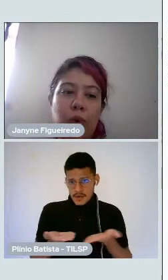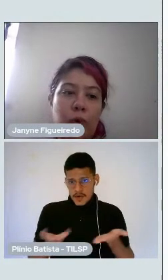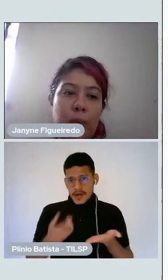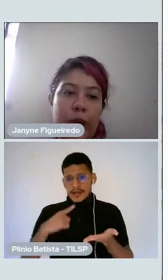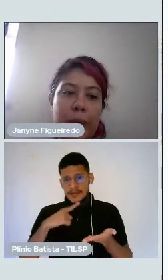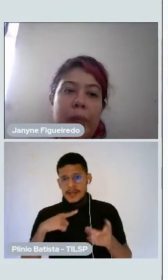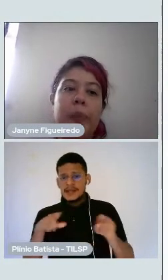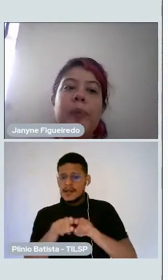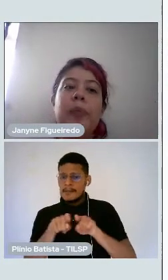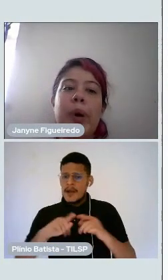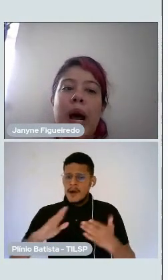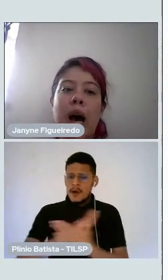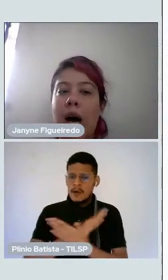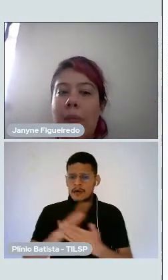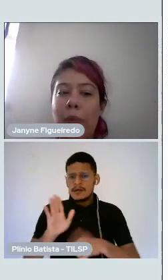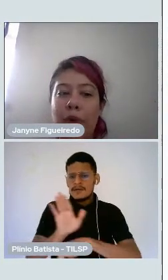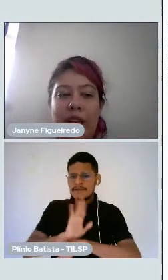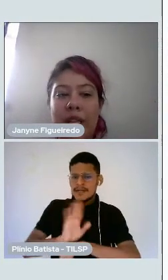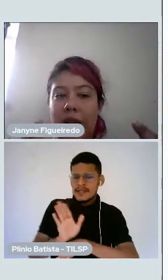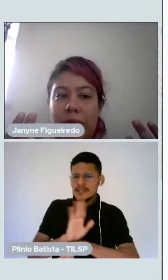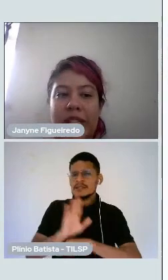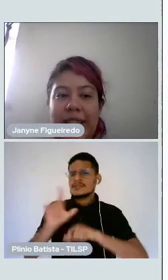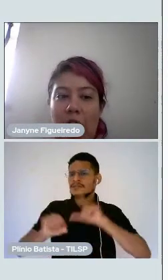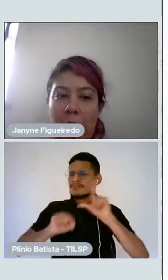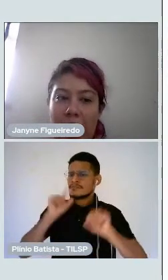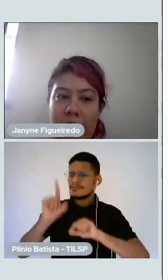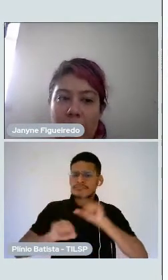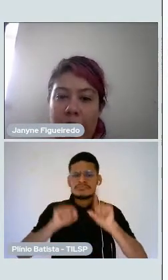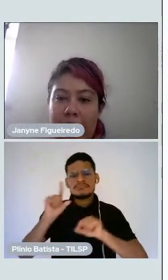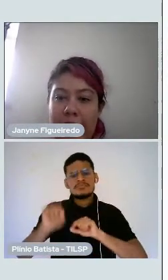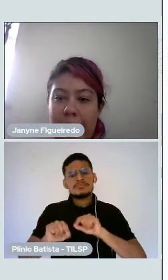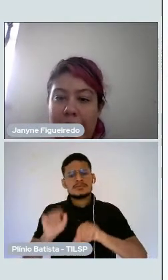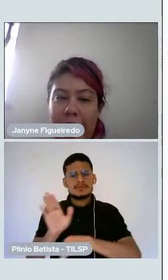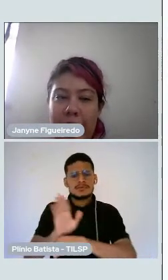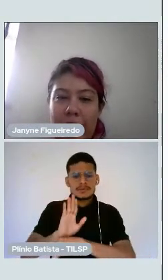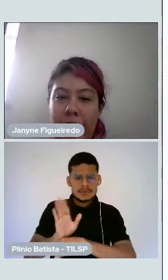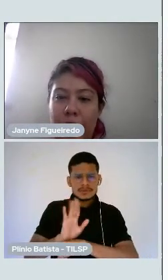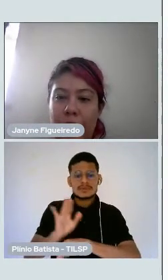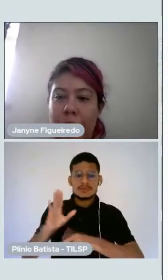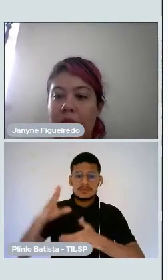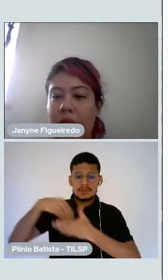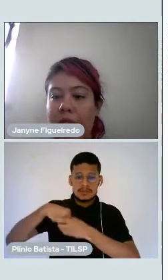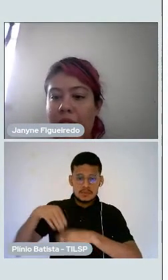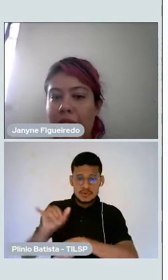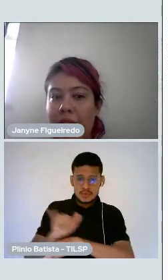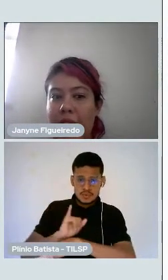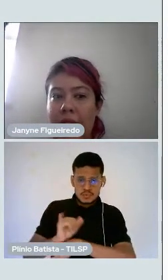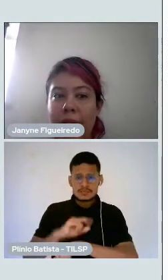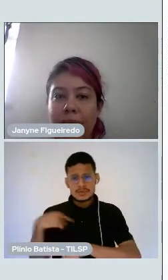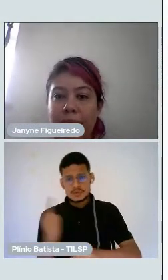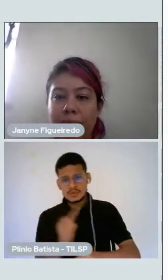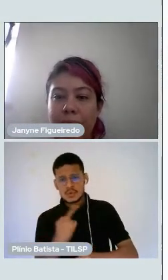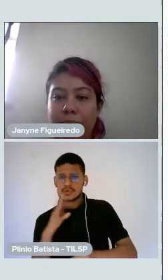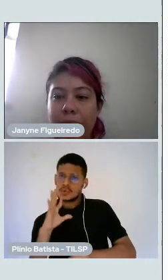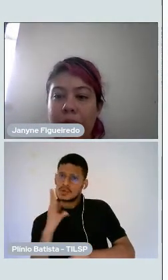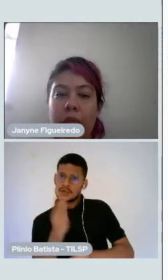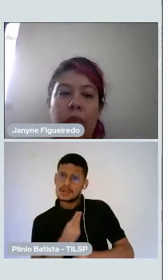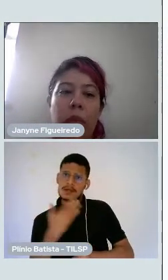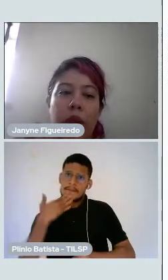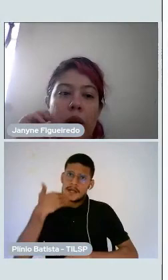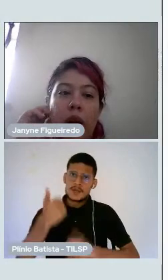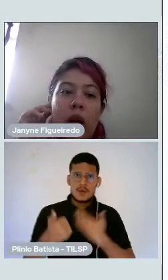no YouTube para poder dinamizar mais o conhecimento e,